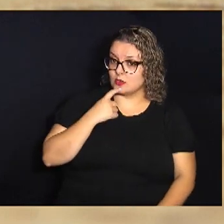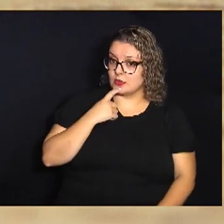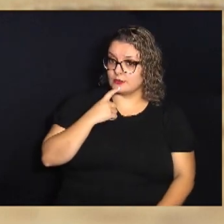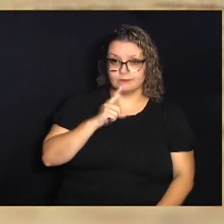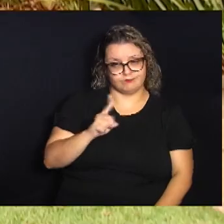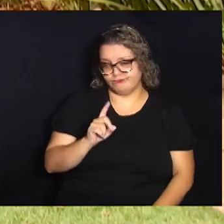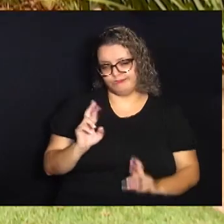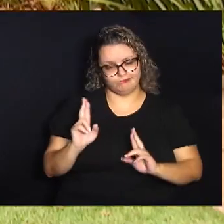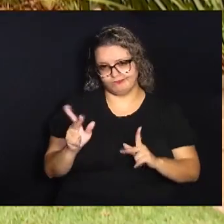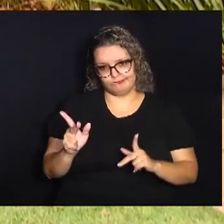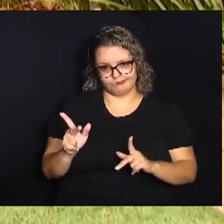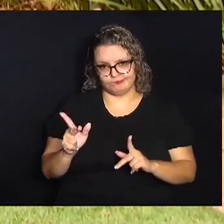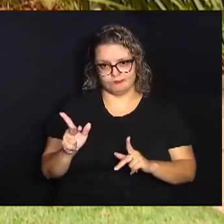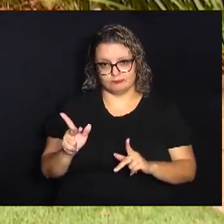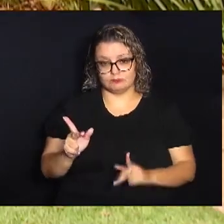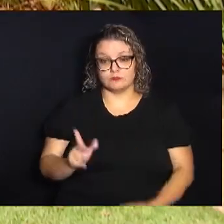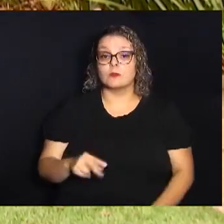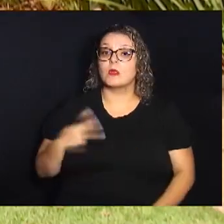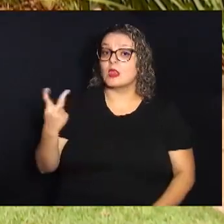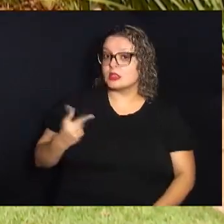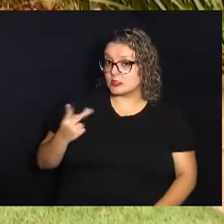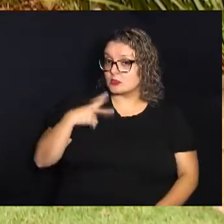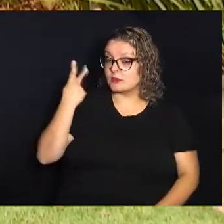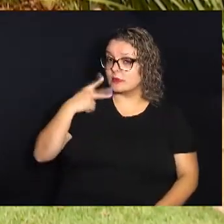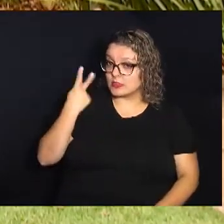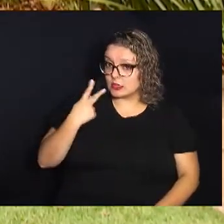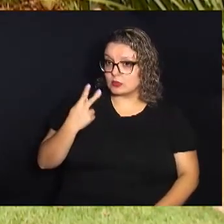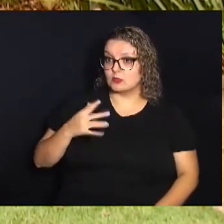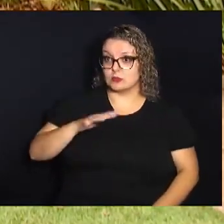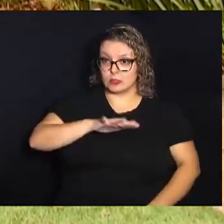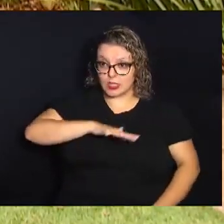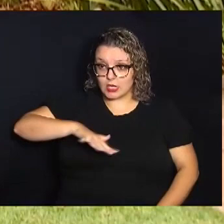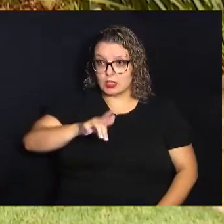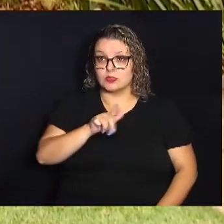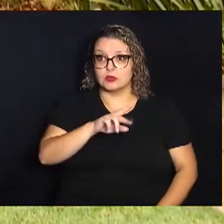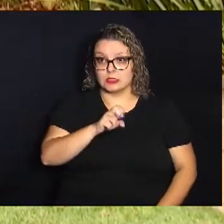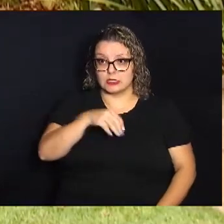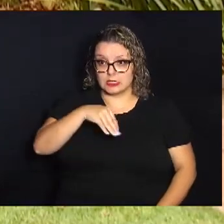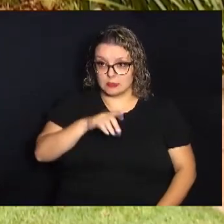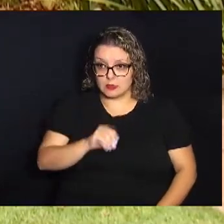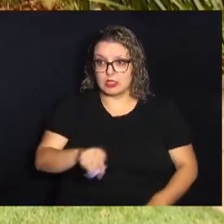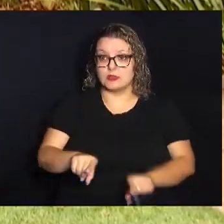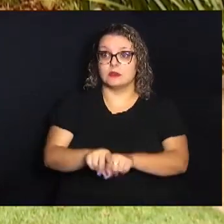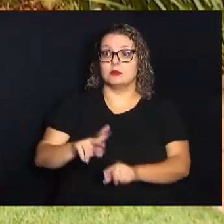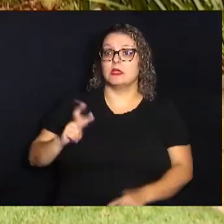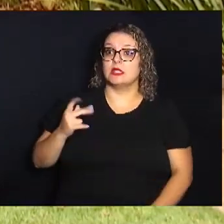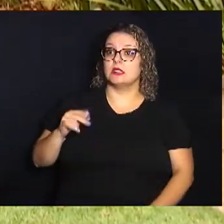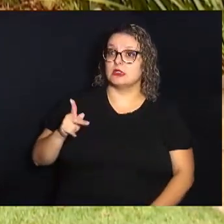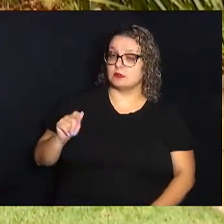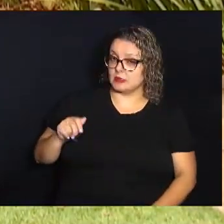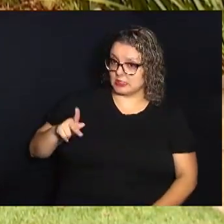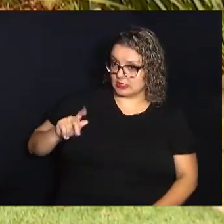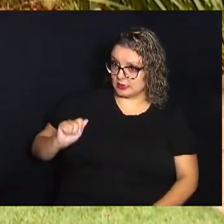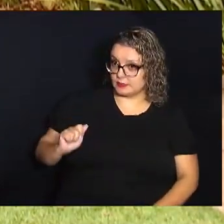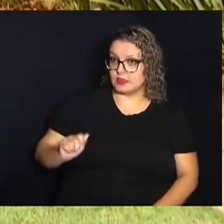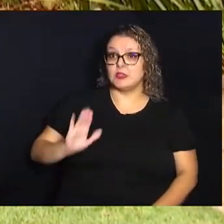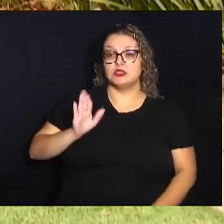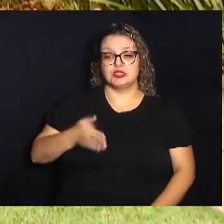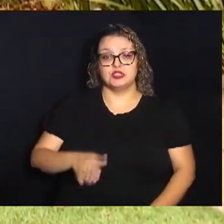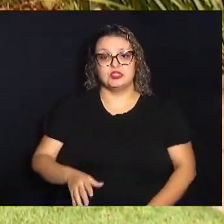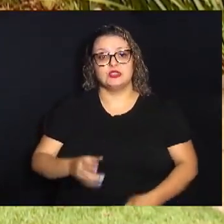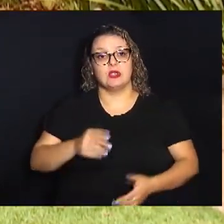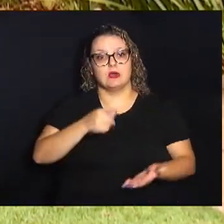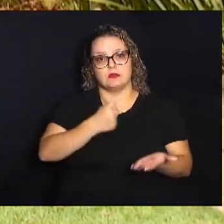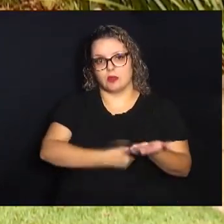é diferente. Segundo o vereador, aqui na região do Gramado e também do Parque da Hípica já foram identificados casos